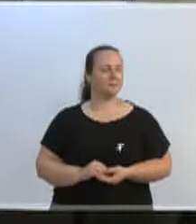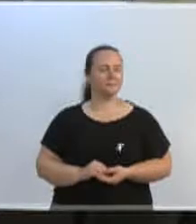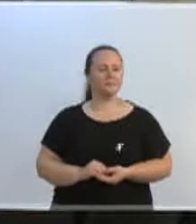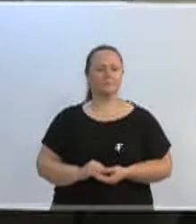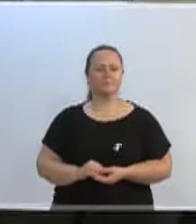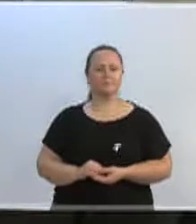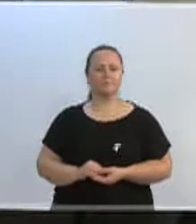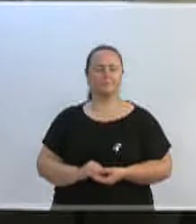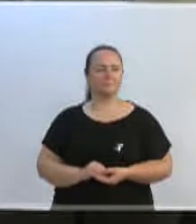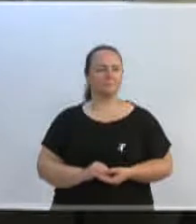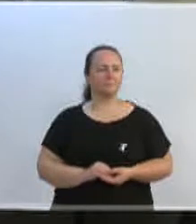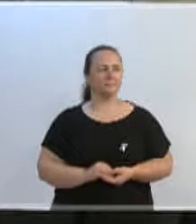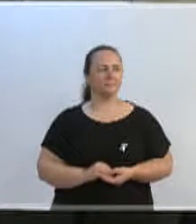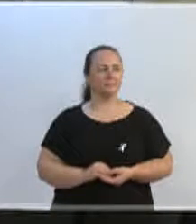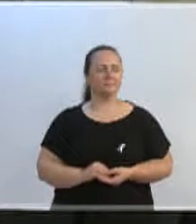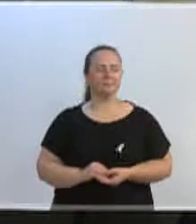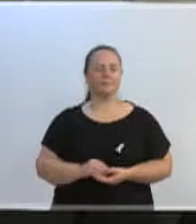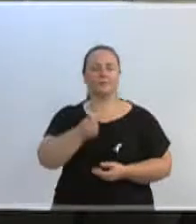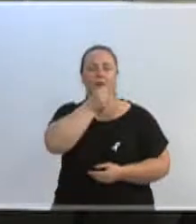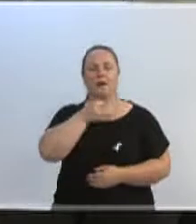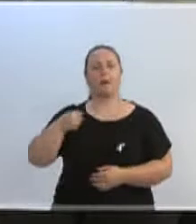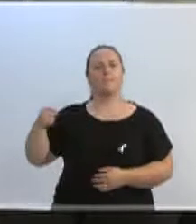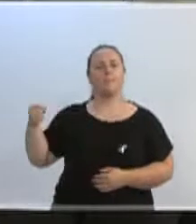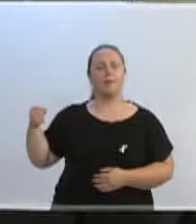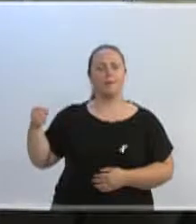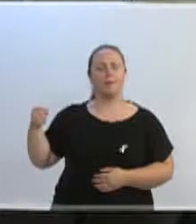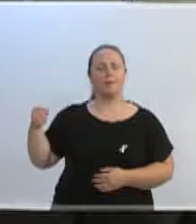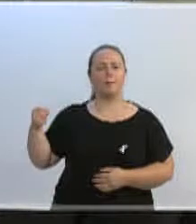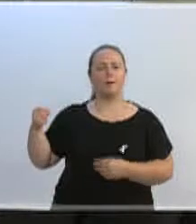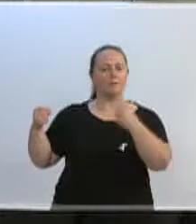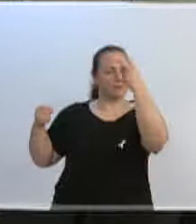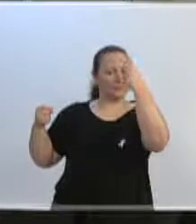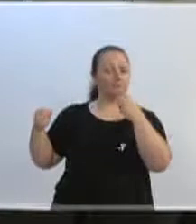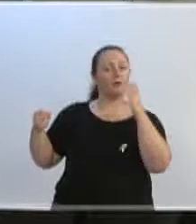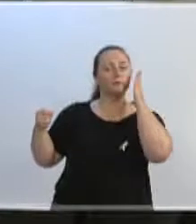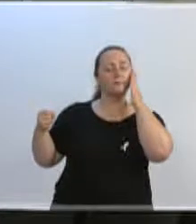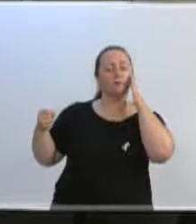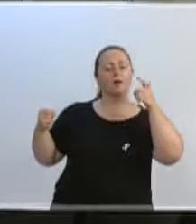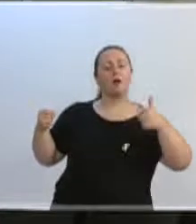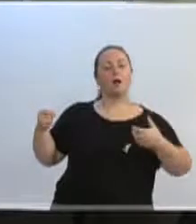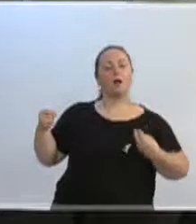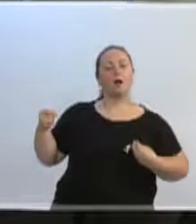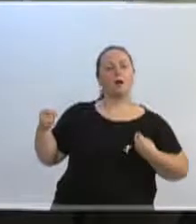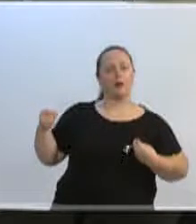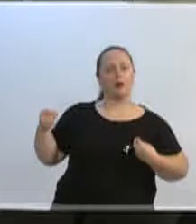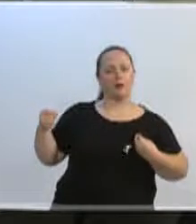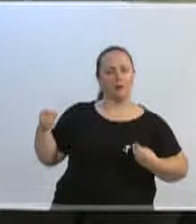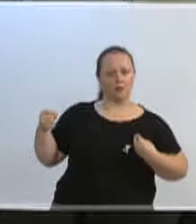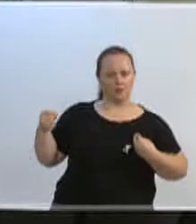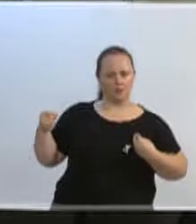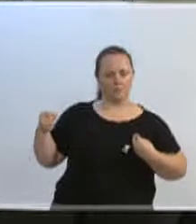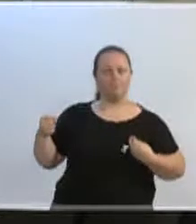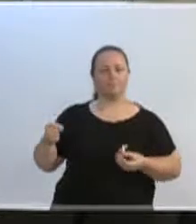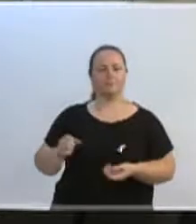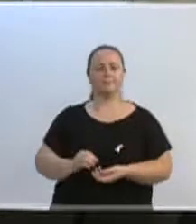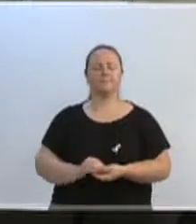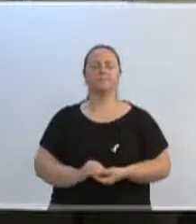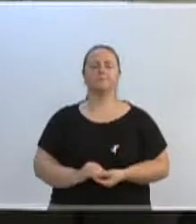Boa noite a todos. Falo sem uso do microfone, respeito aos nossos colegas portadores de deficiência